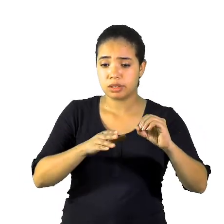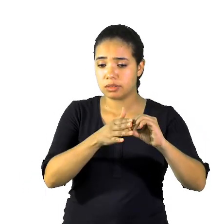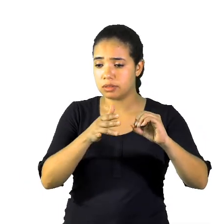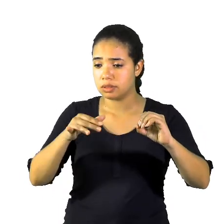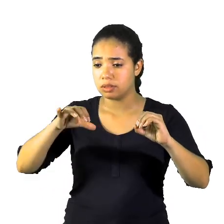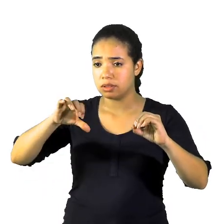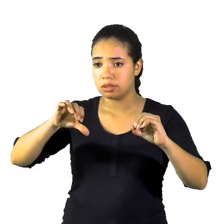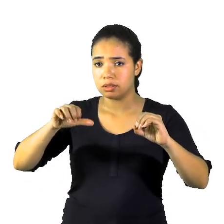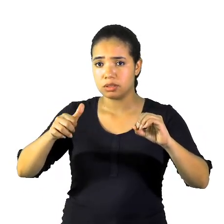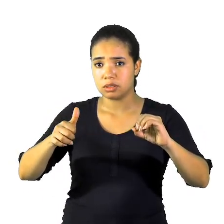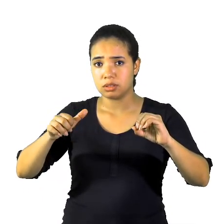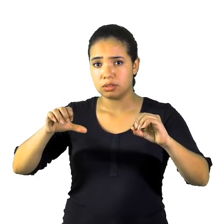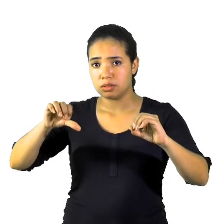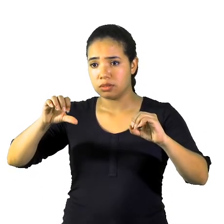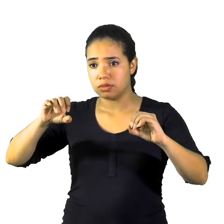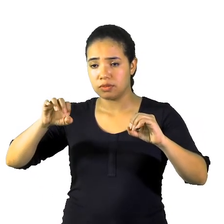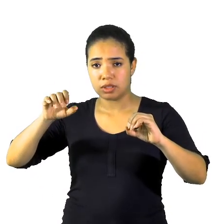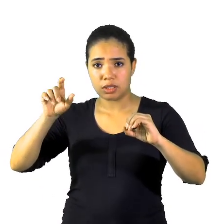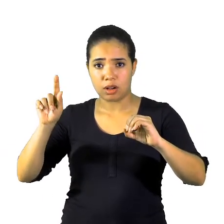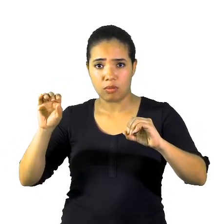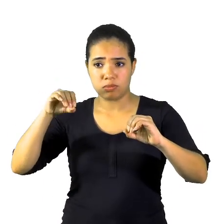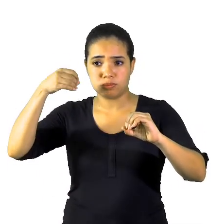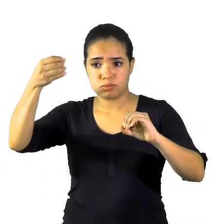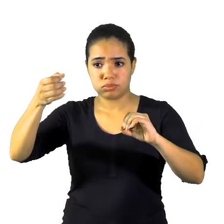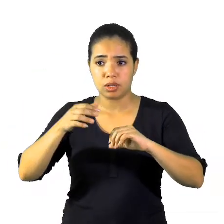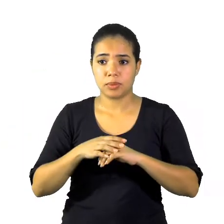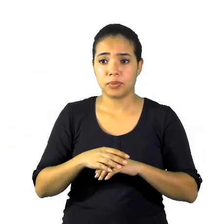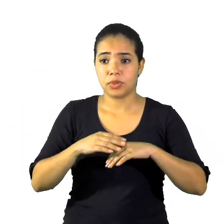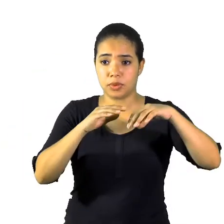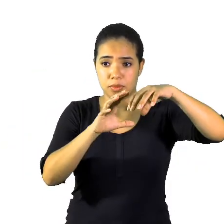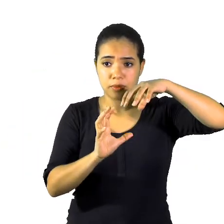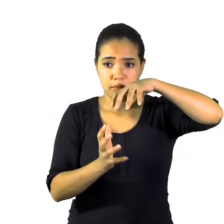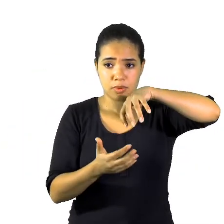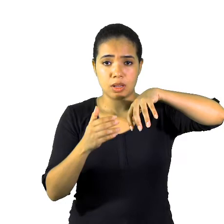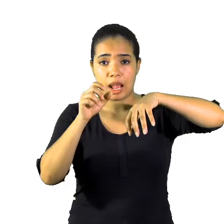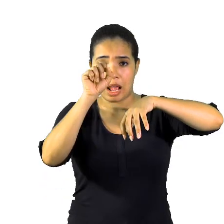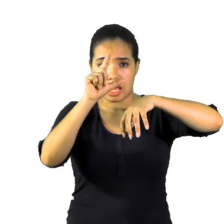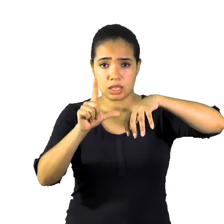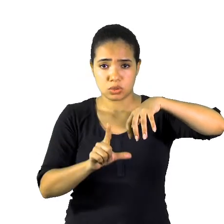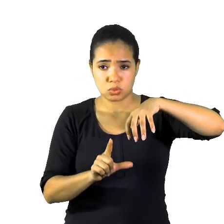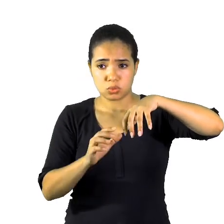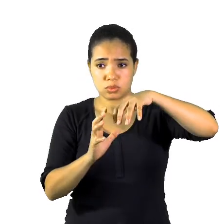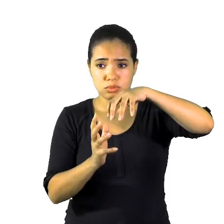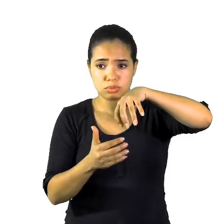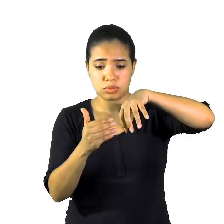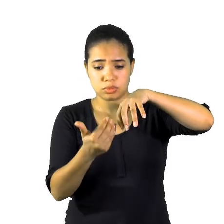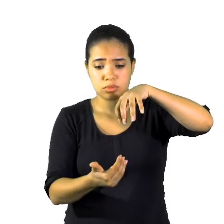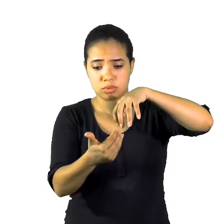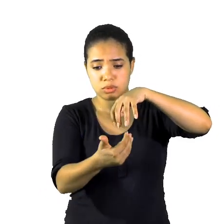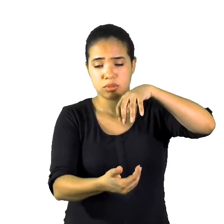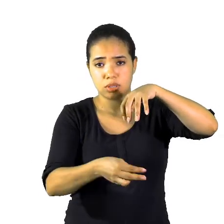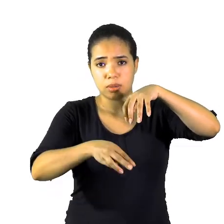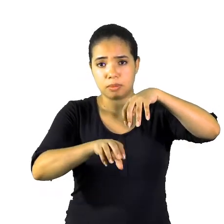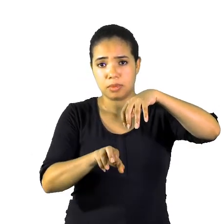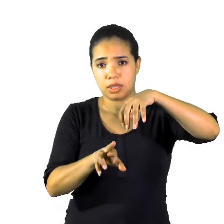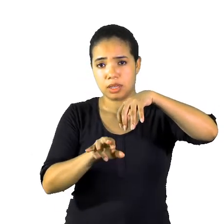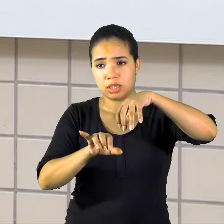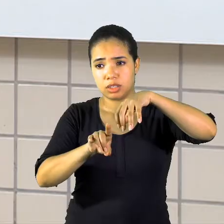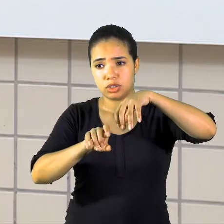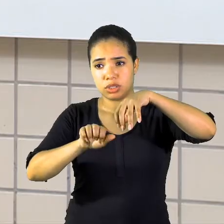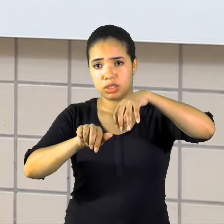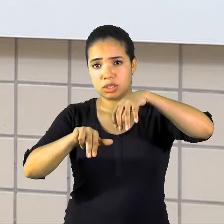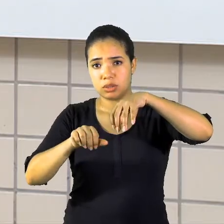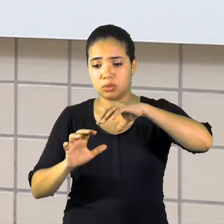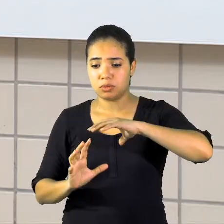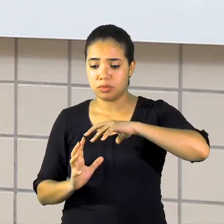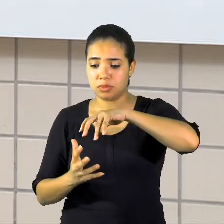é. Paralelos são todos esses vermelhos, enquanto que meridianos são todos esses azuis. Ah, professora, o